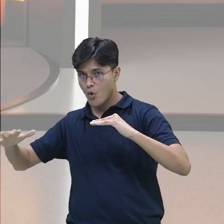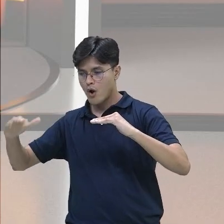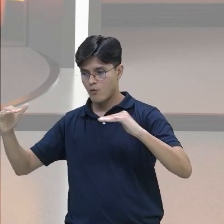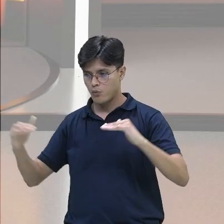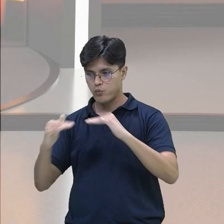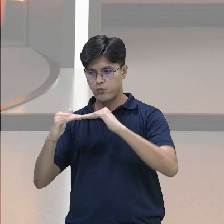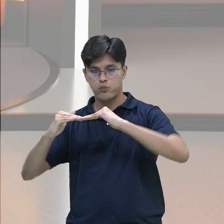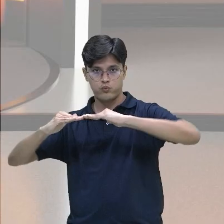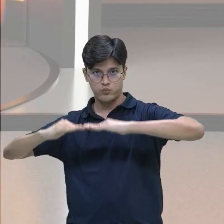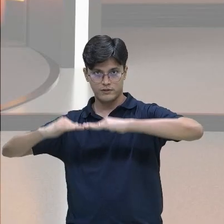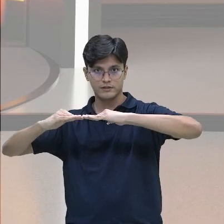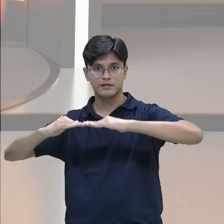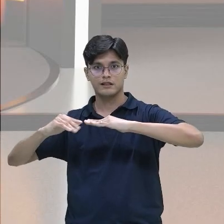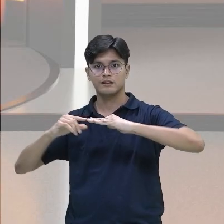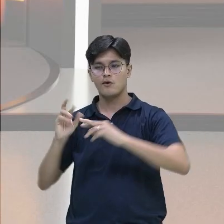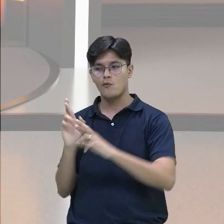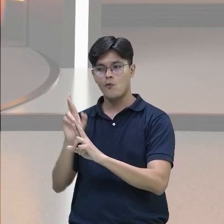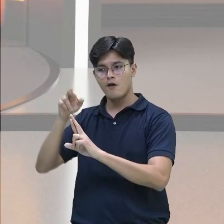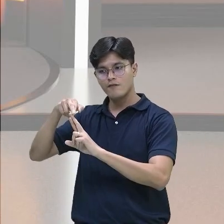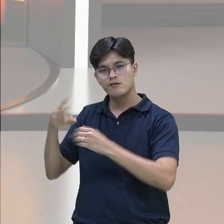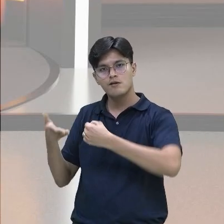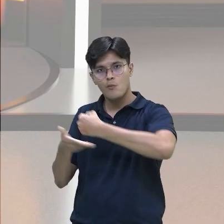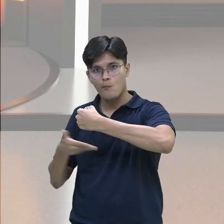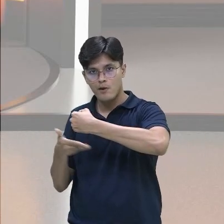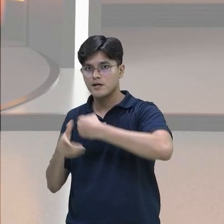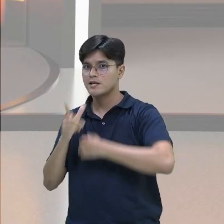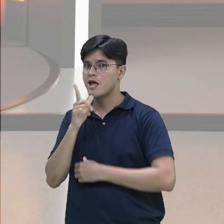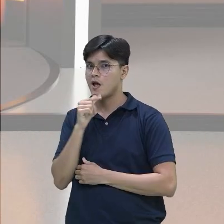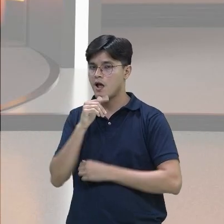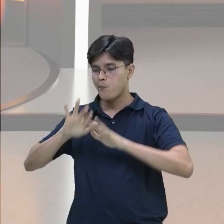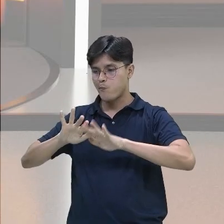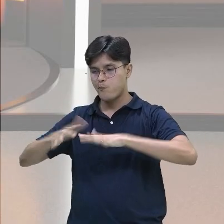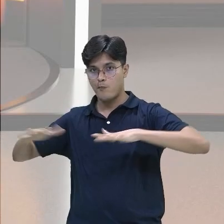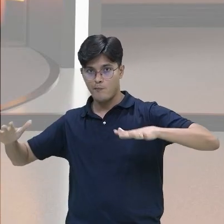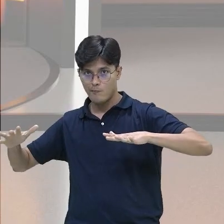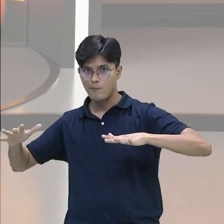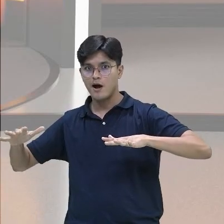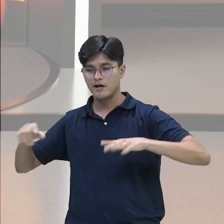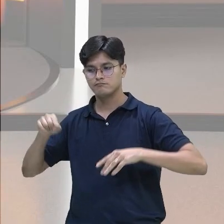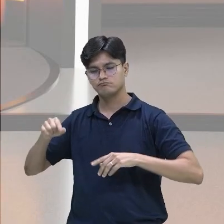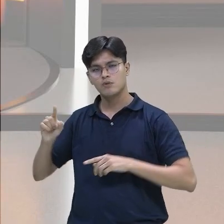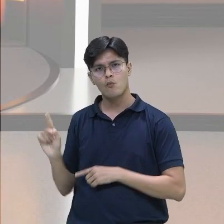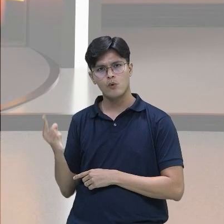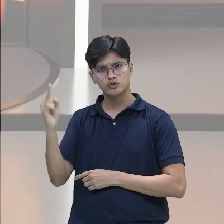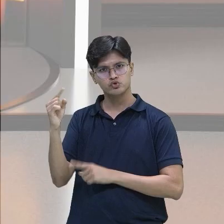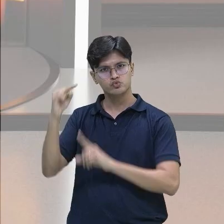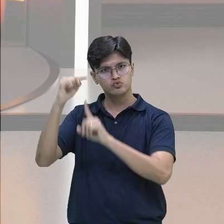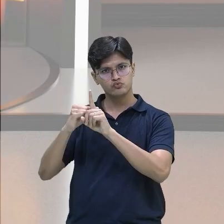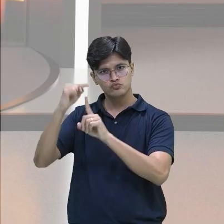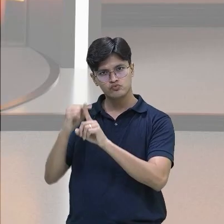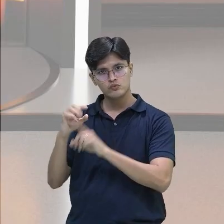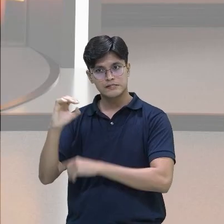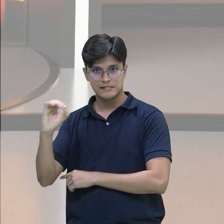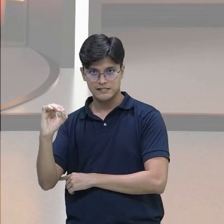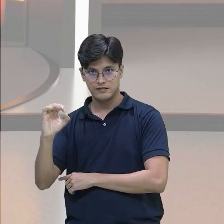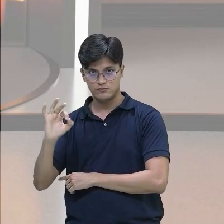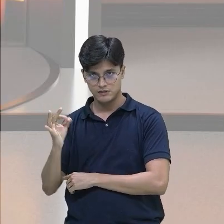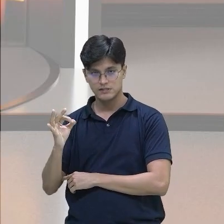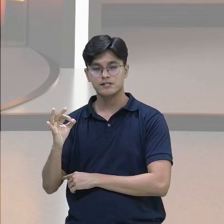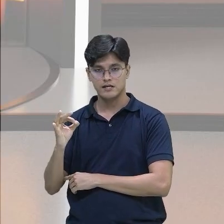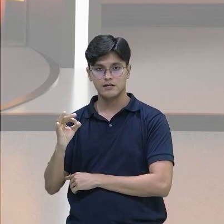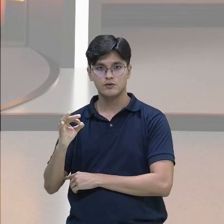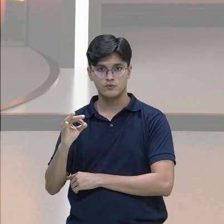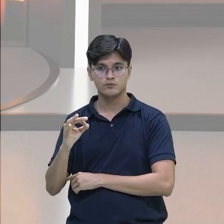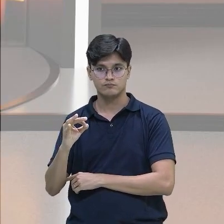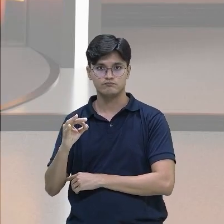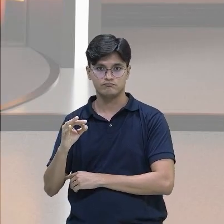tem o marco de 0 metro, tá? Dependendo, quando vai adentrando, né, no continente, a gente